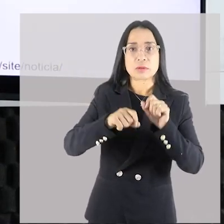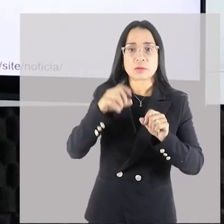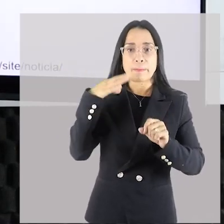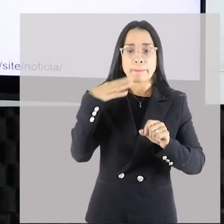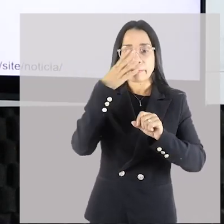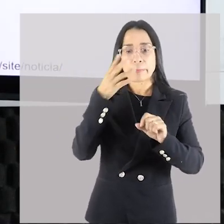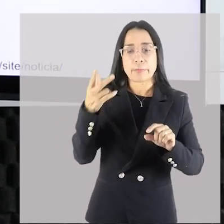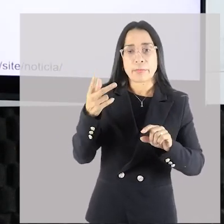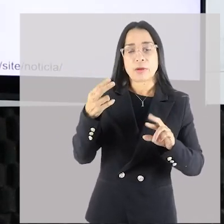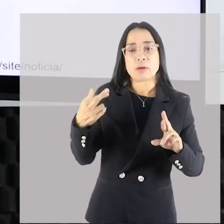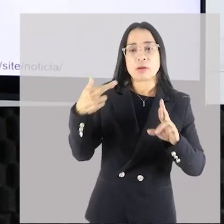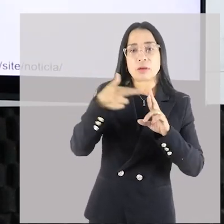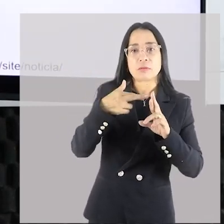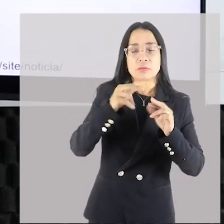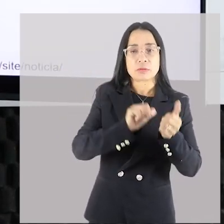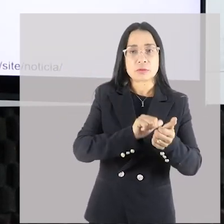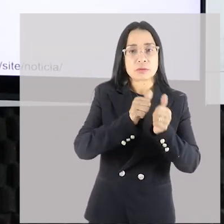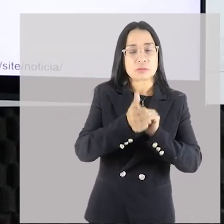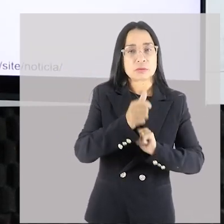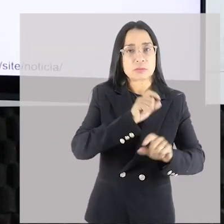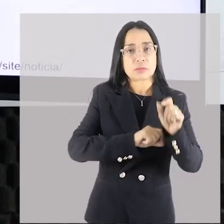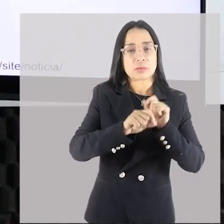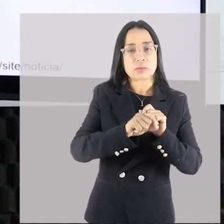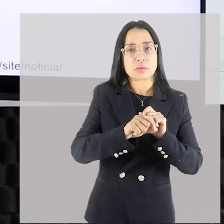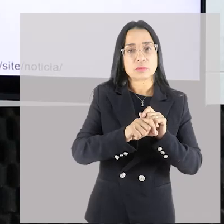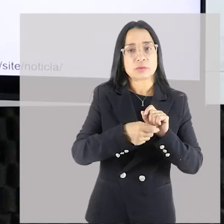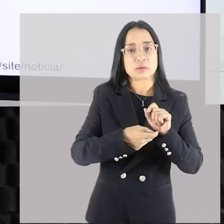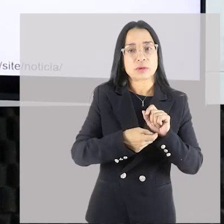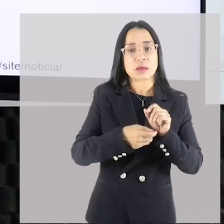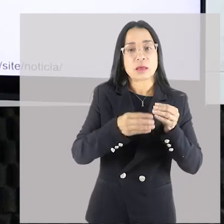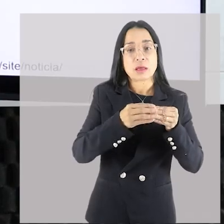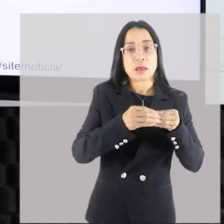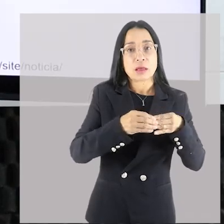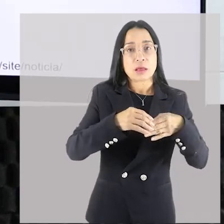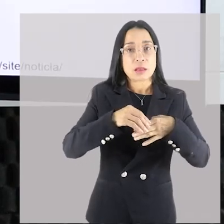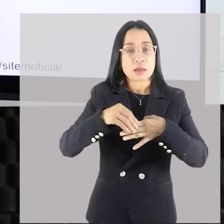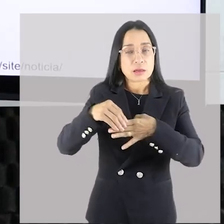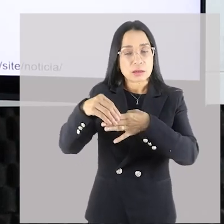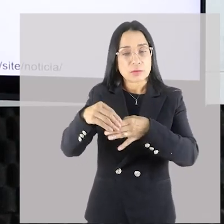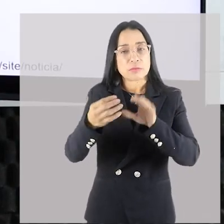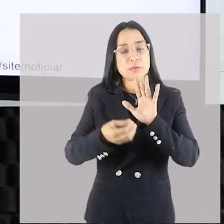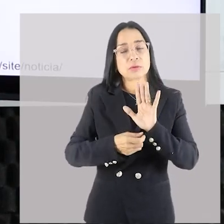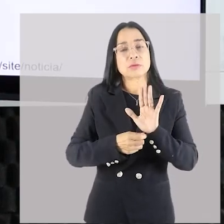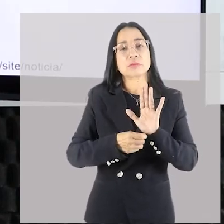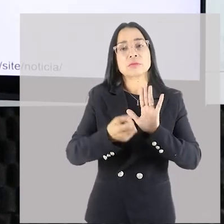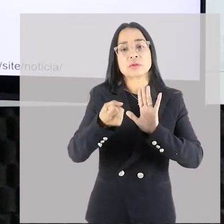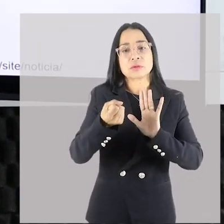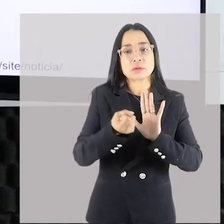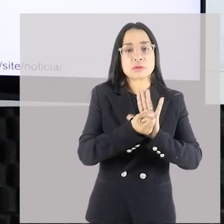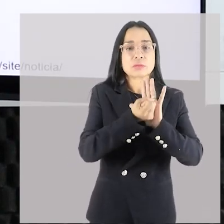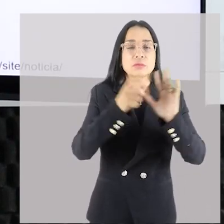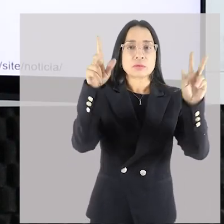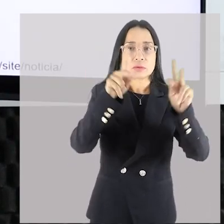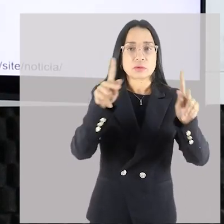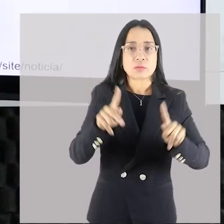daquele país, levando essa simbologia de paz e de trégua. Tá